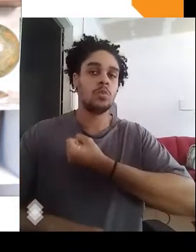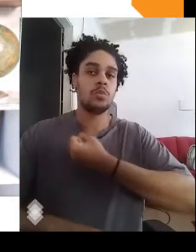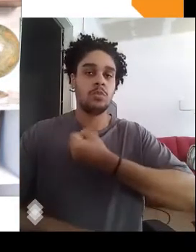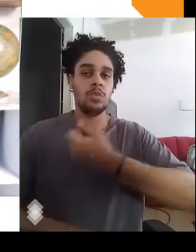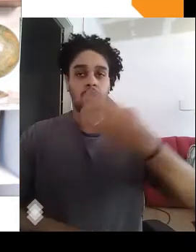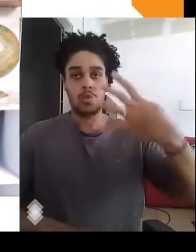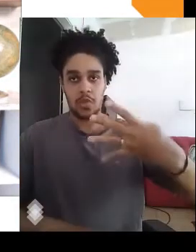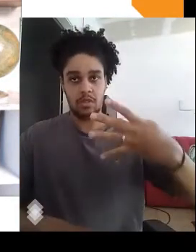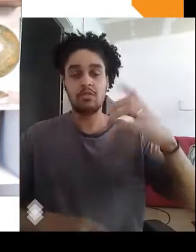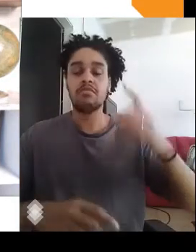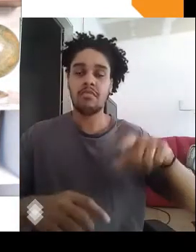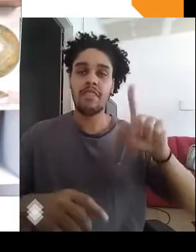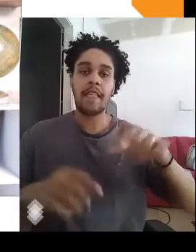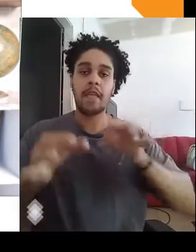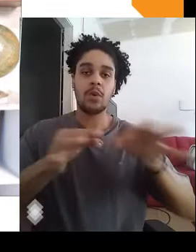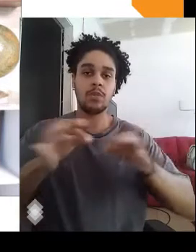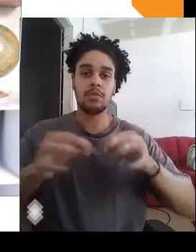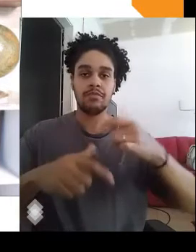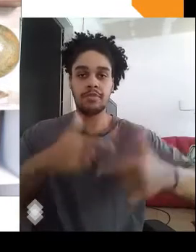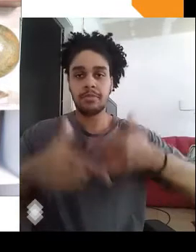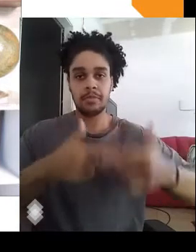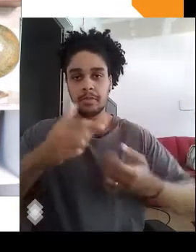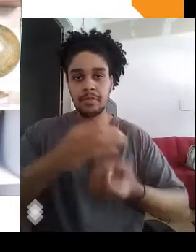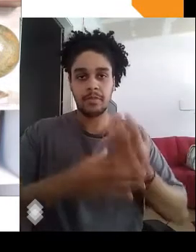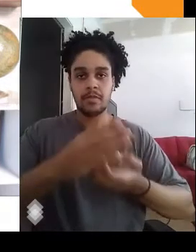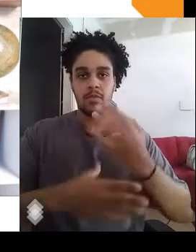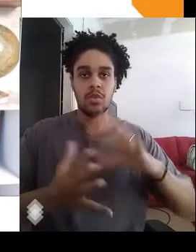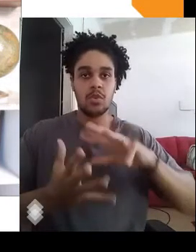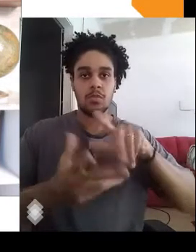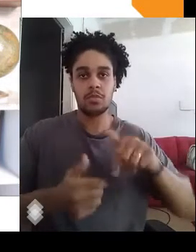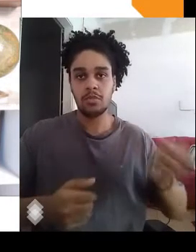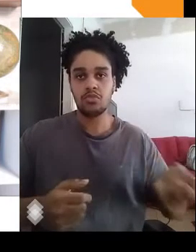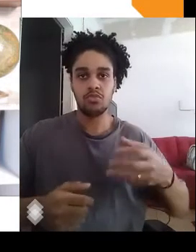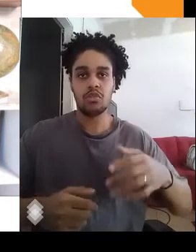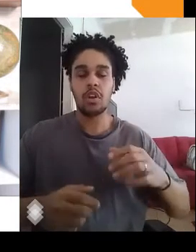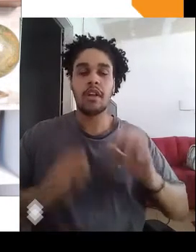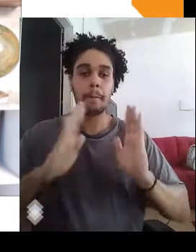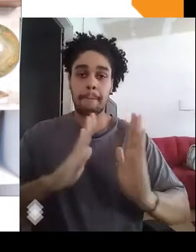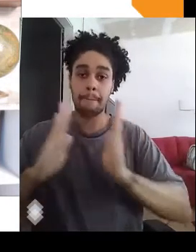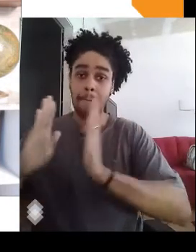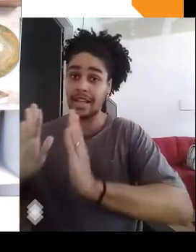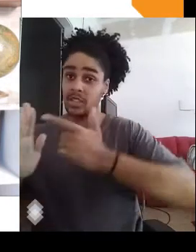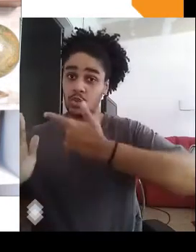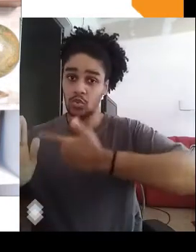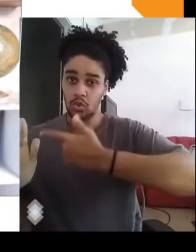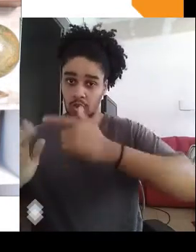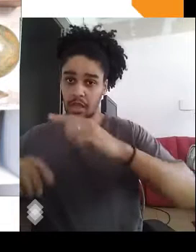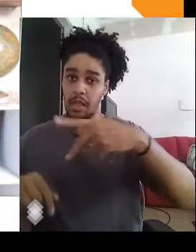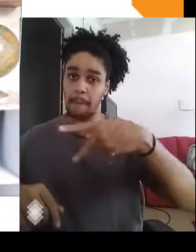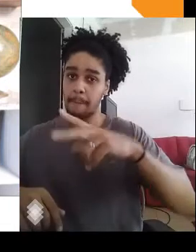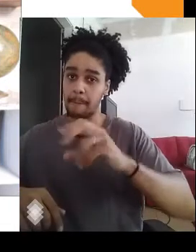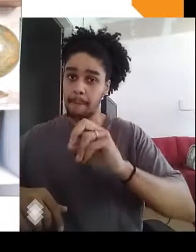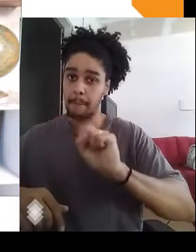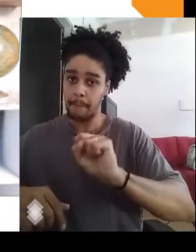da organização do trabalho, da produção e o mundo contemporâneo, a parte 2, o pós-fordismo.